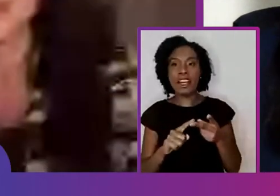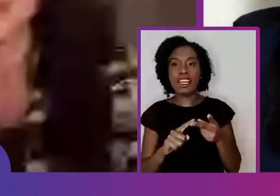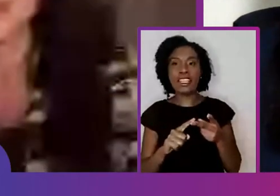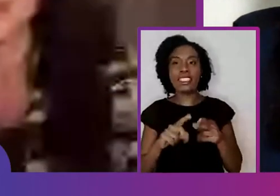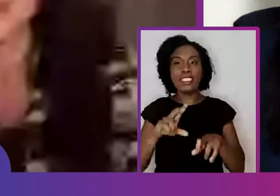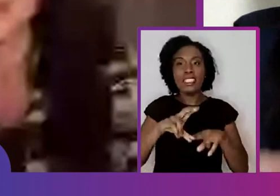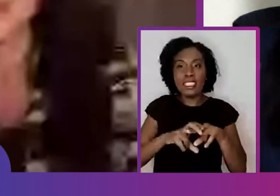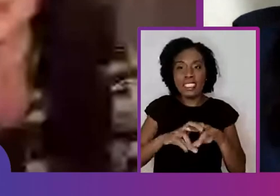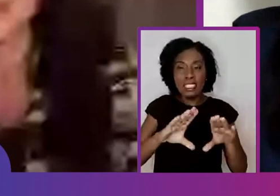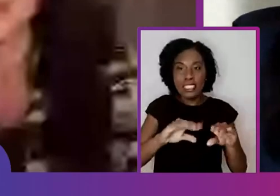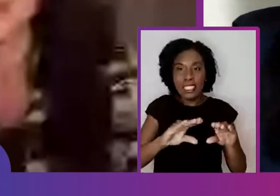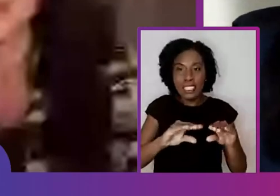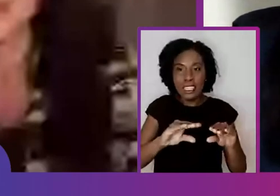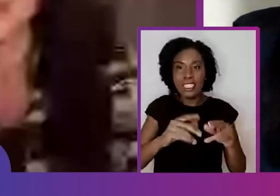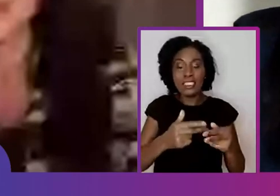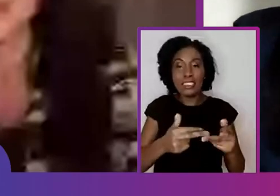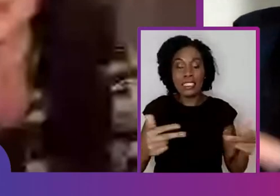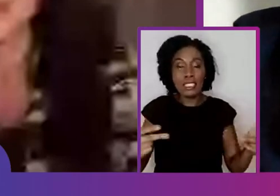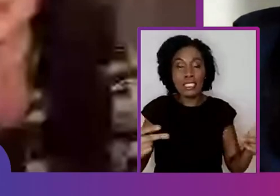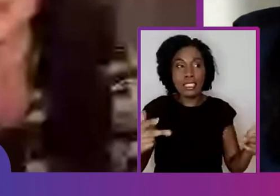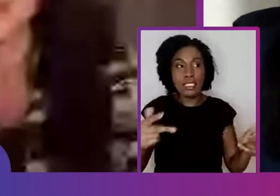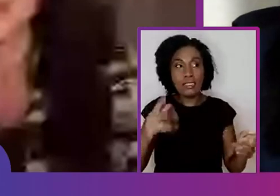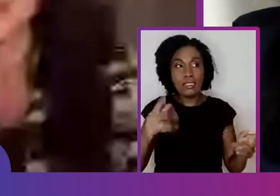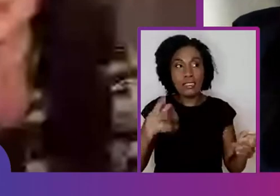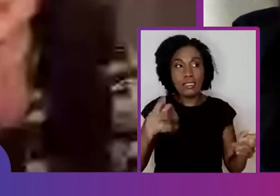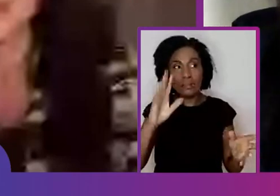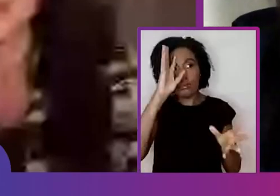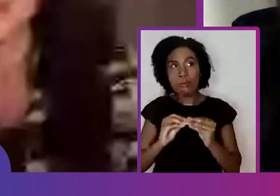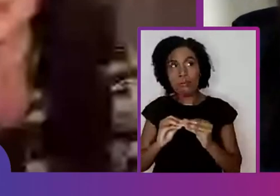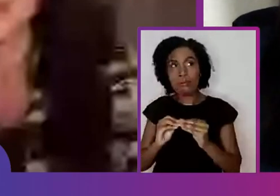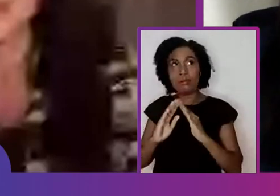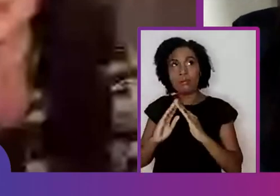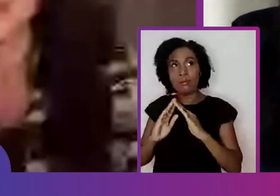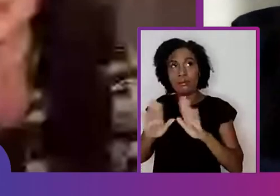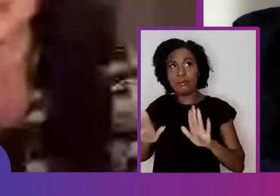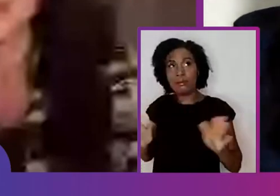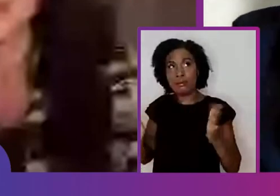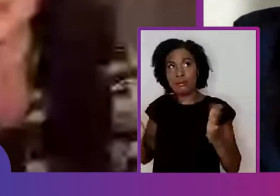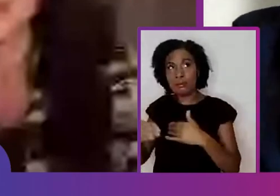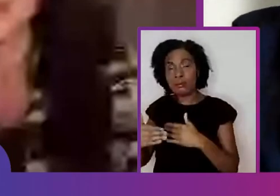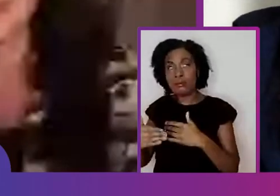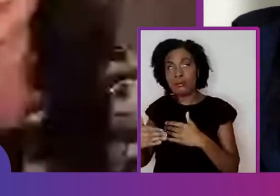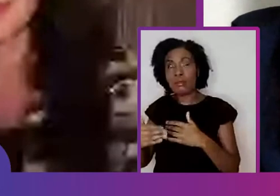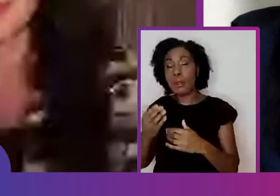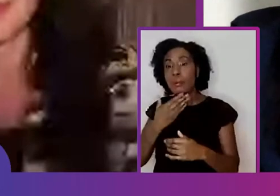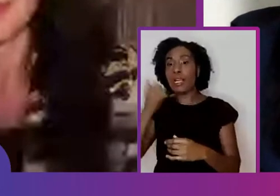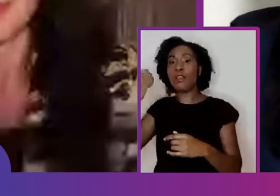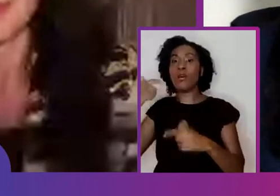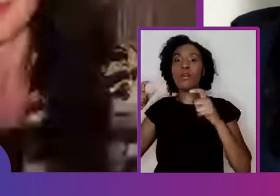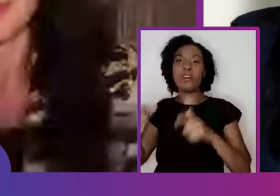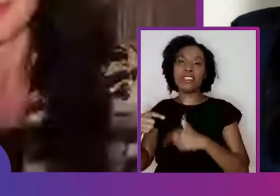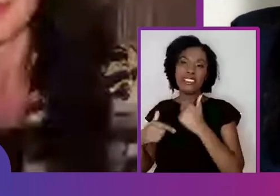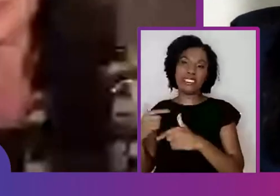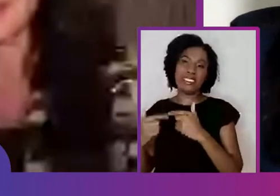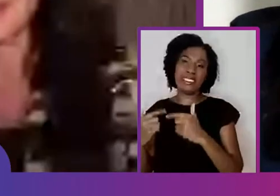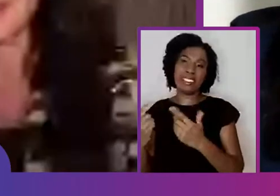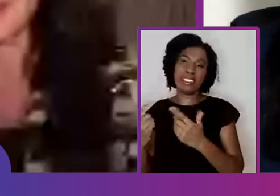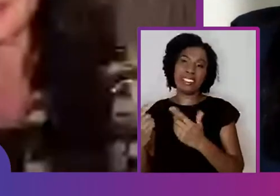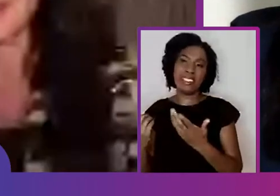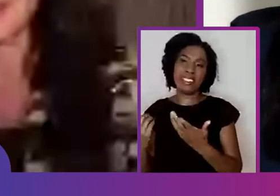tóxico possível. Mas agora elas precisam aprender a se manter produtivas, mesmo estando num ambiente não tóxico. Isso